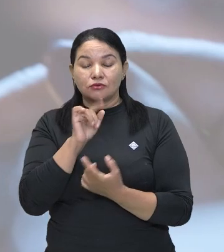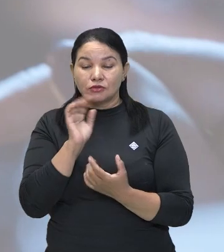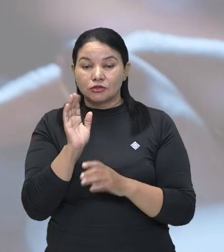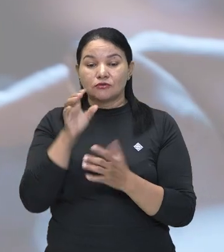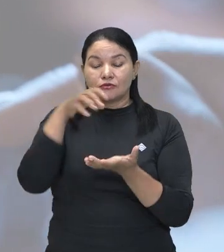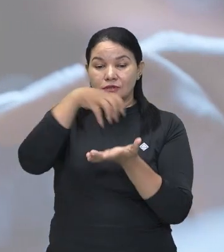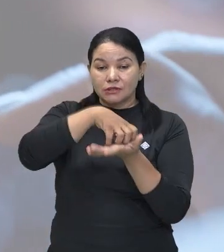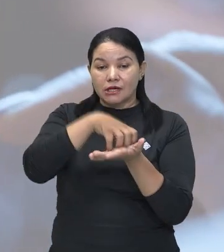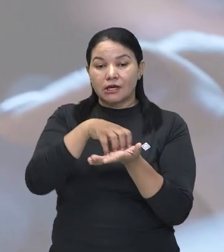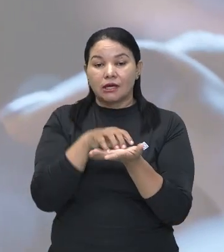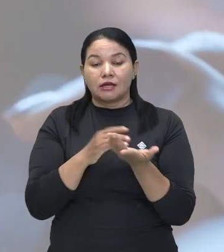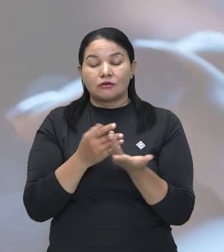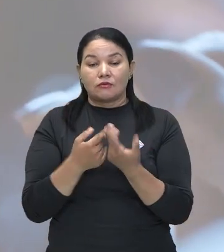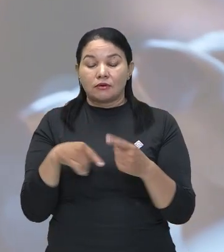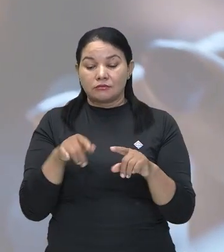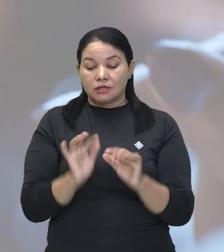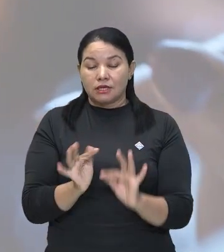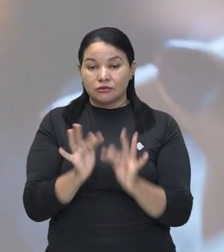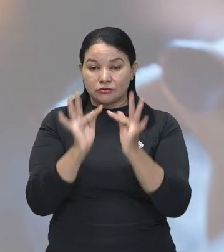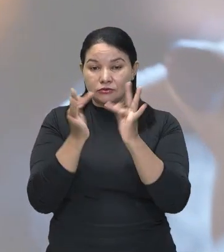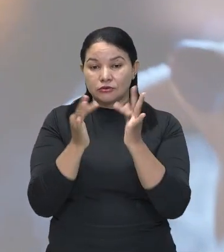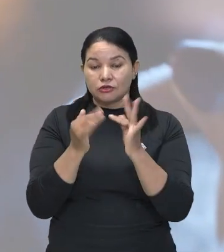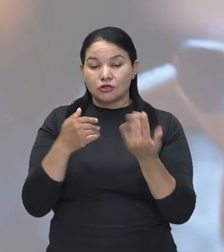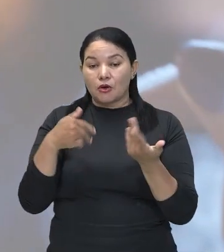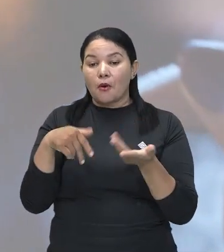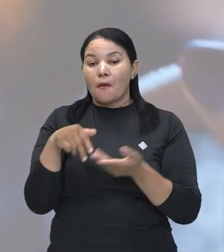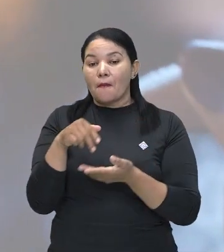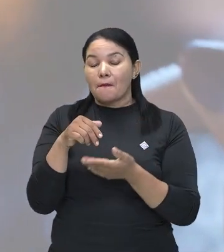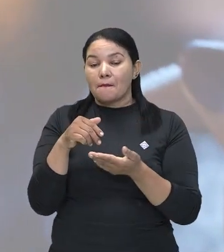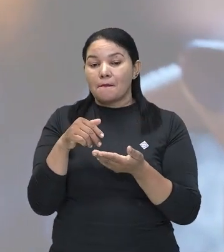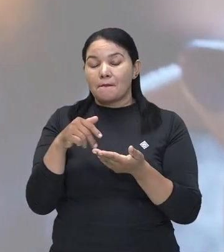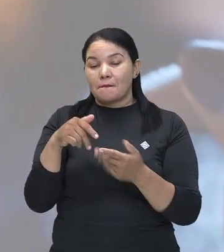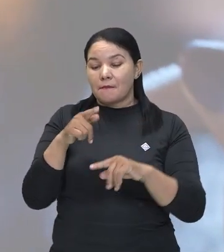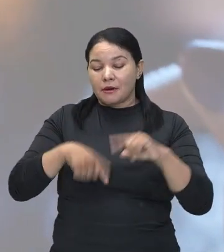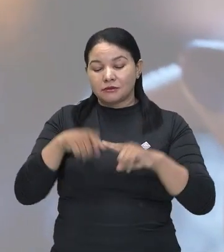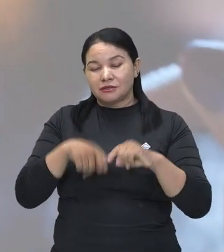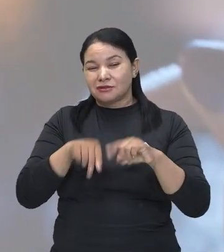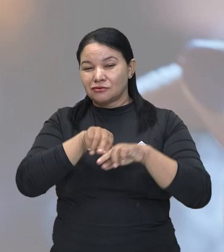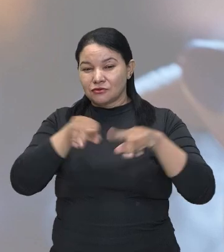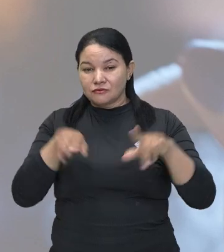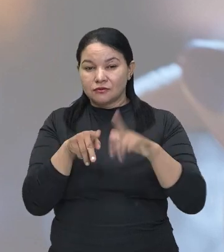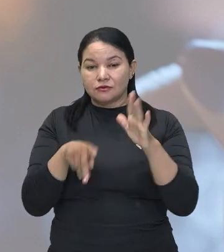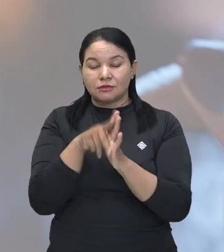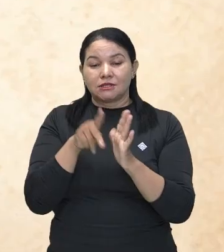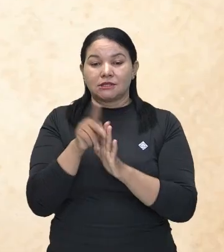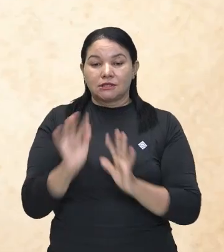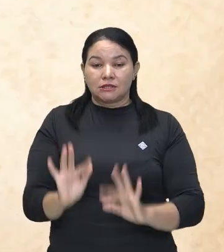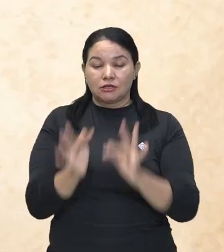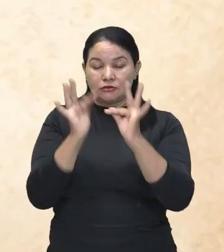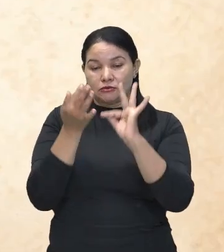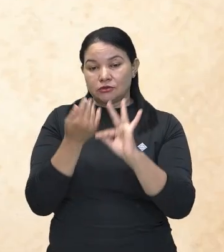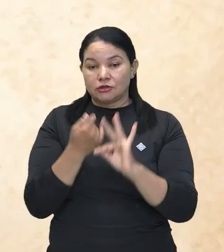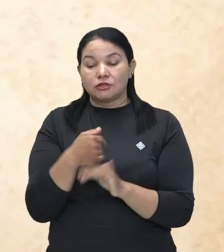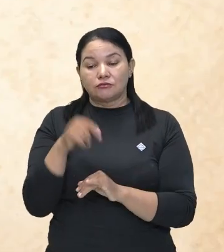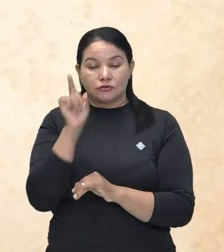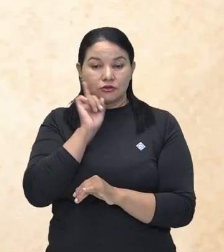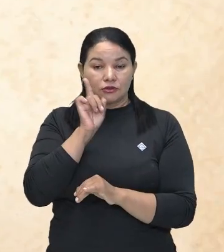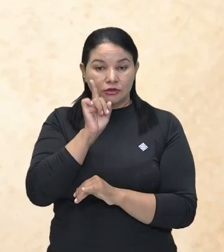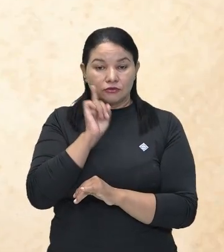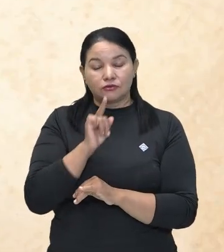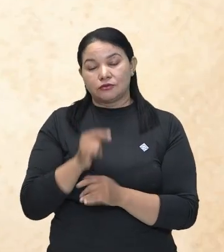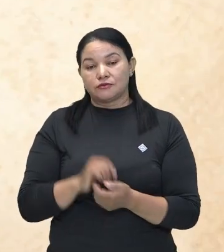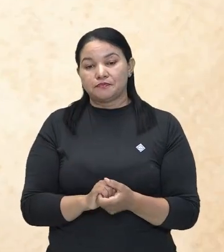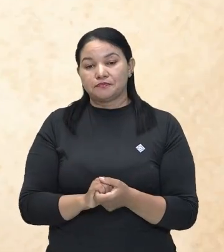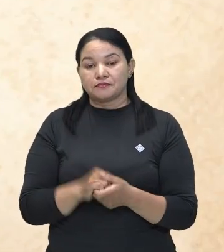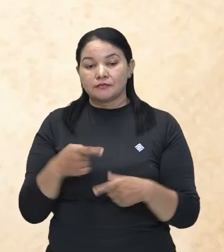exportador desse produto, né? Então, todo o material relacionado à tecnologia vem dos Estados Unidos. A cultura americana sendo